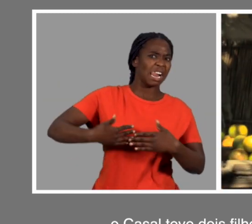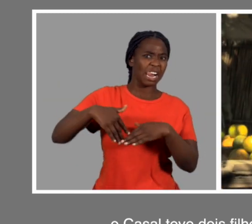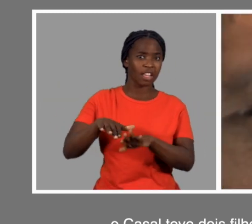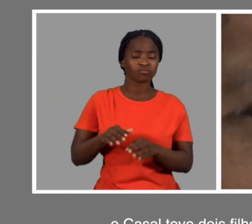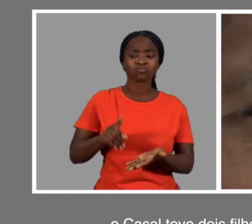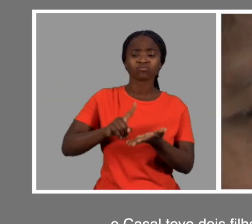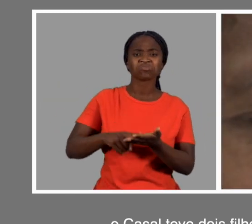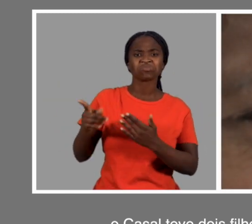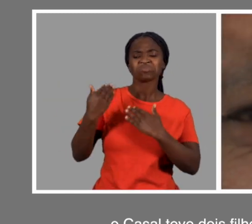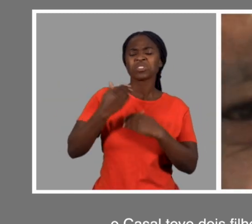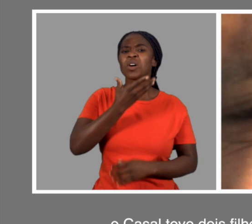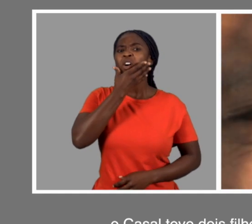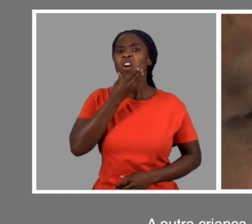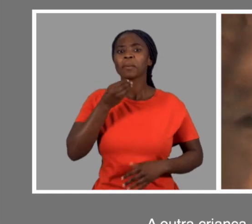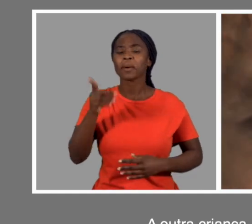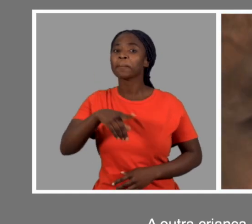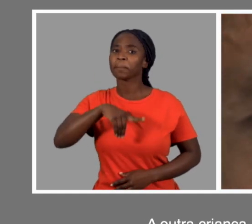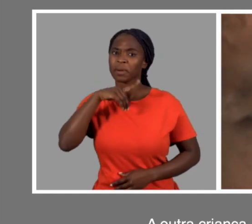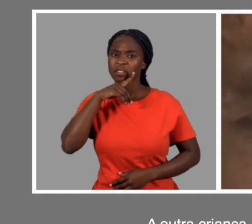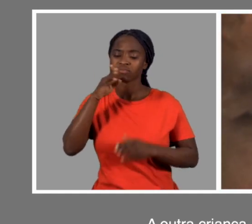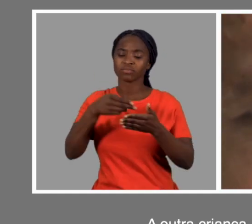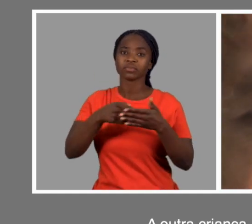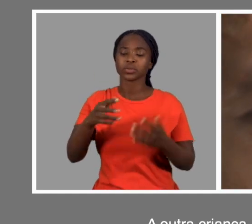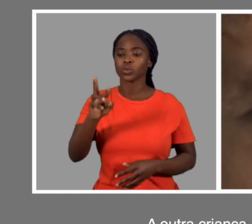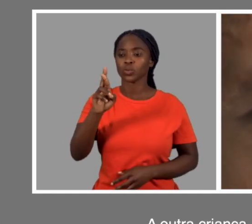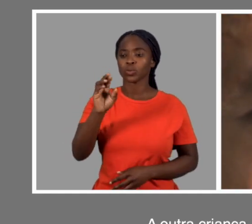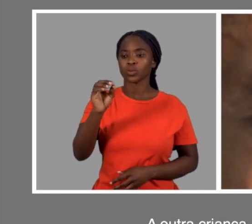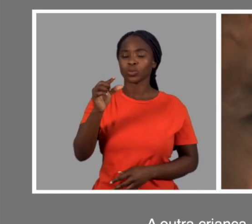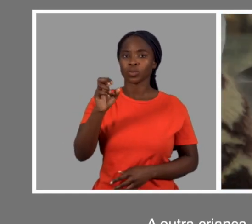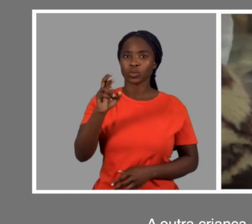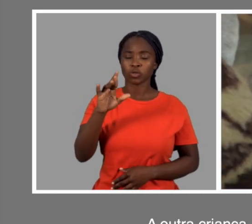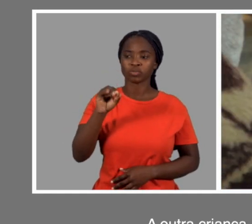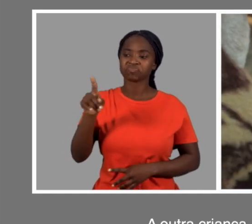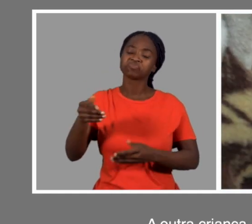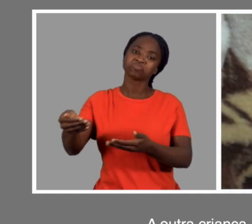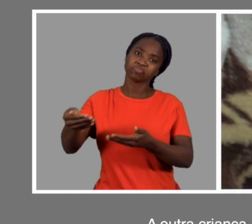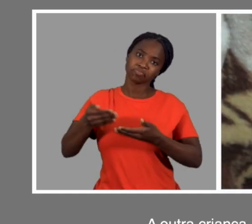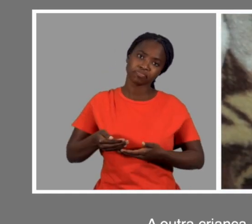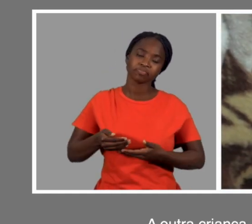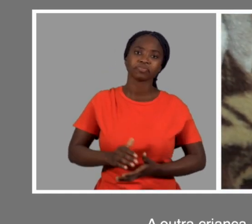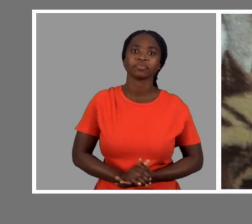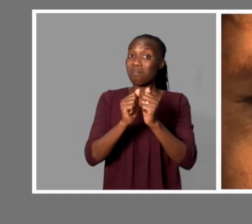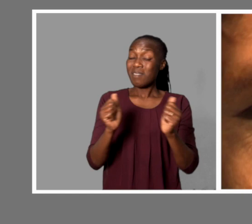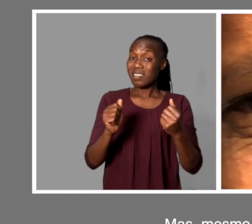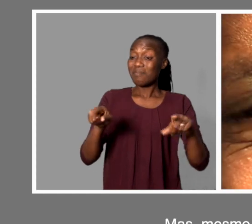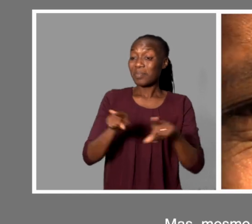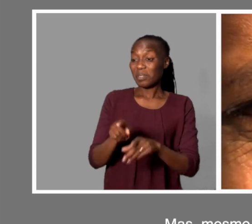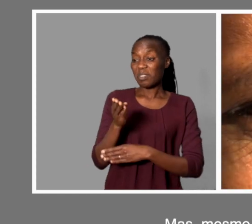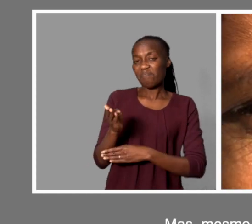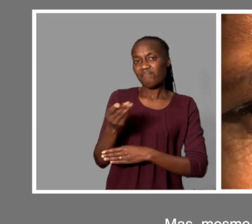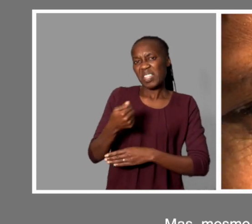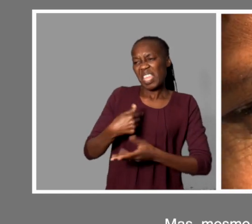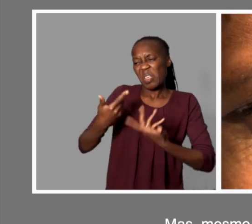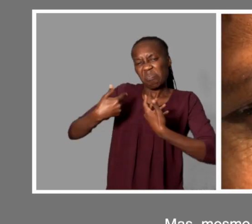seu pai. A outra criança, a ex-esposa, levou-a consigo. Mas mesmo